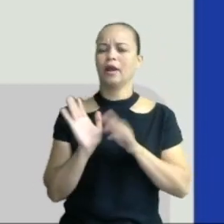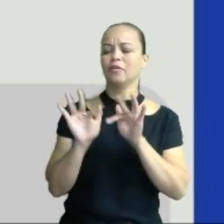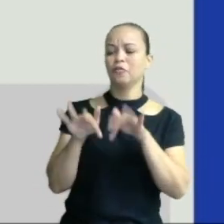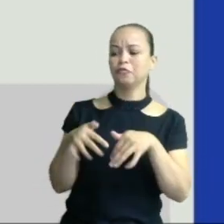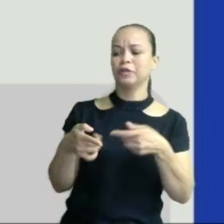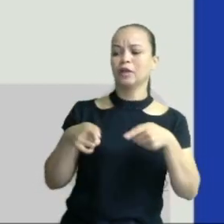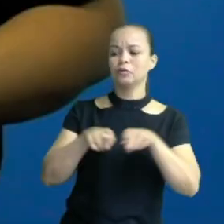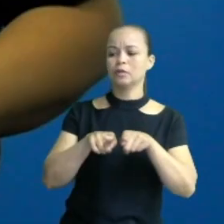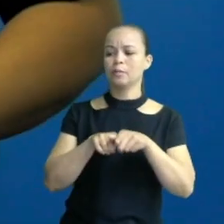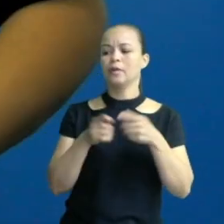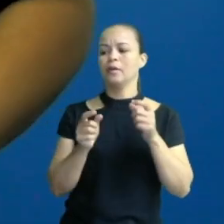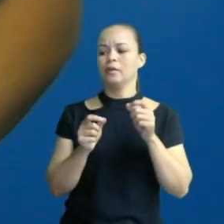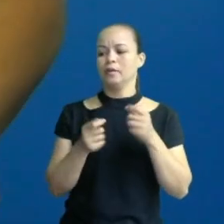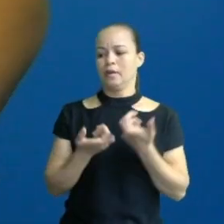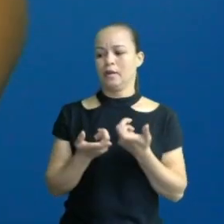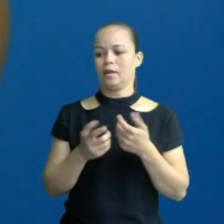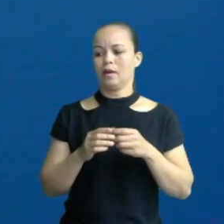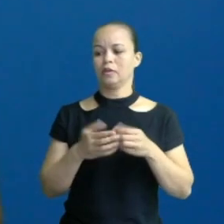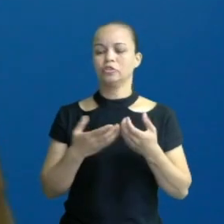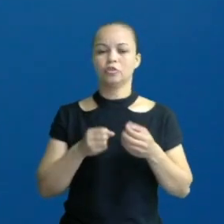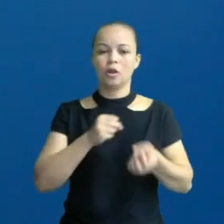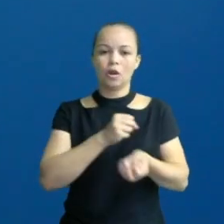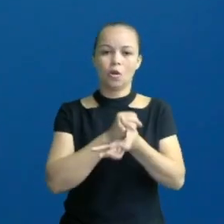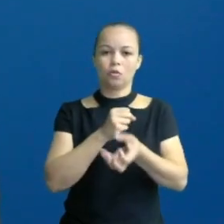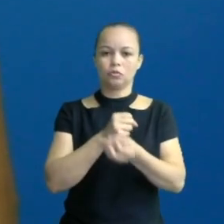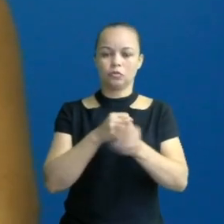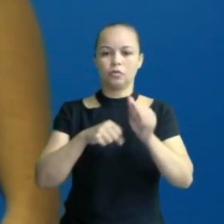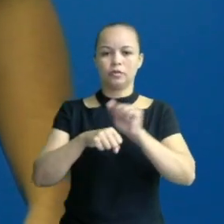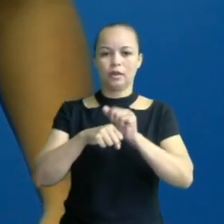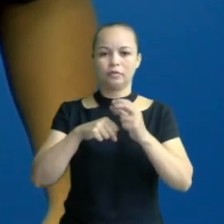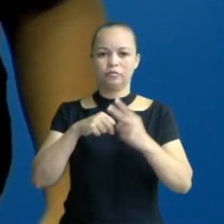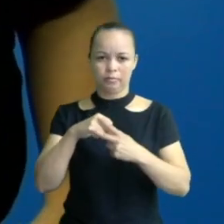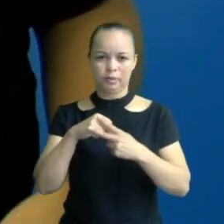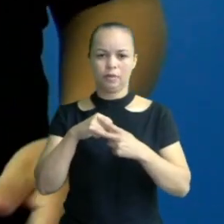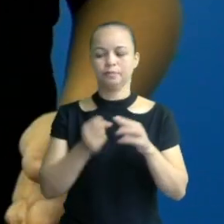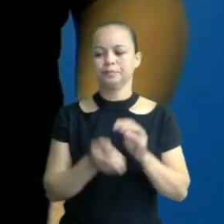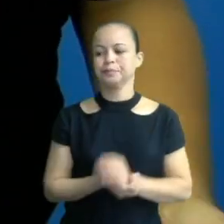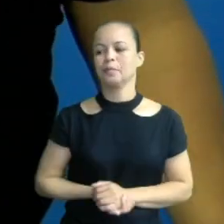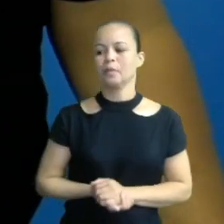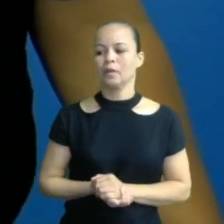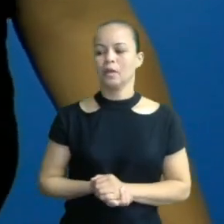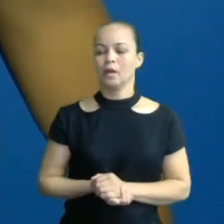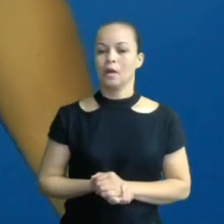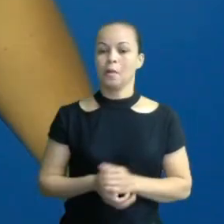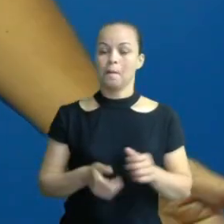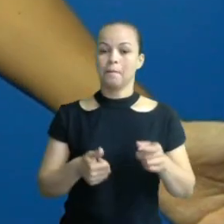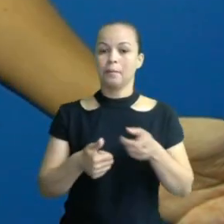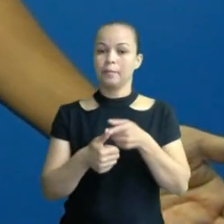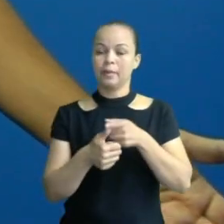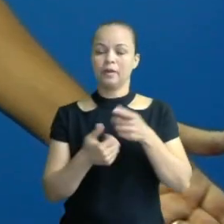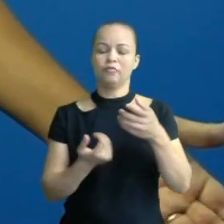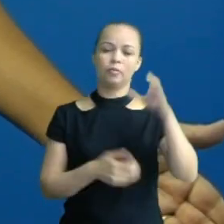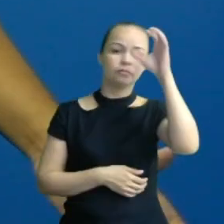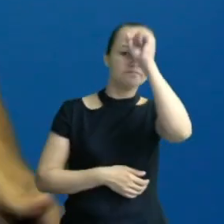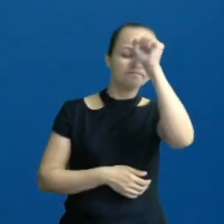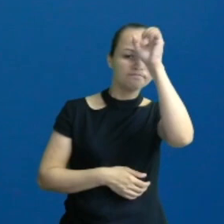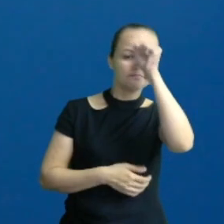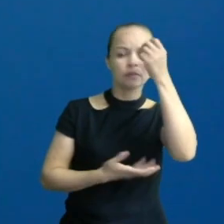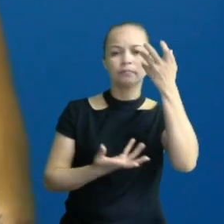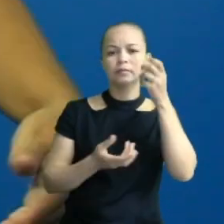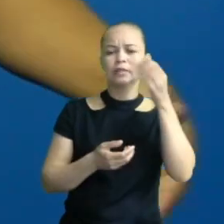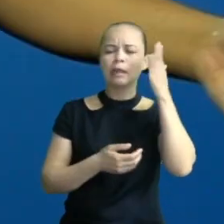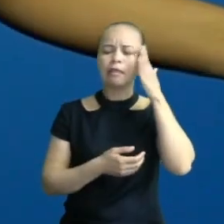com as locuções adverbiais, tá bom? Primeiramente, vamos entender o que é a crase, né,